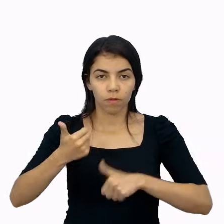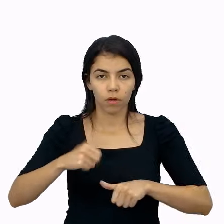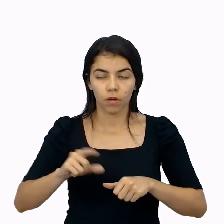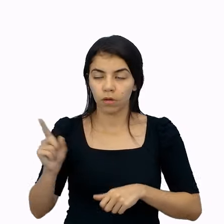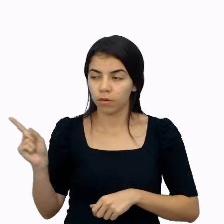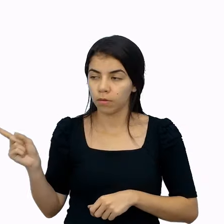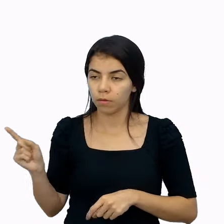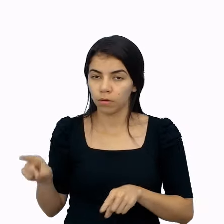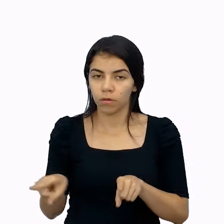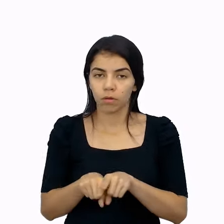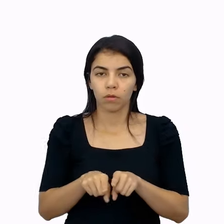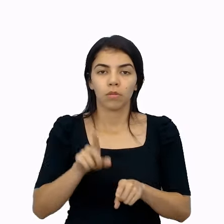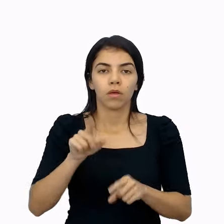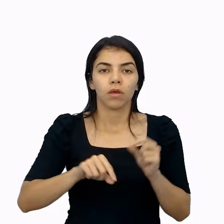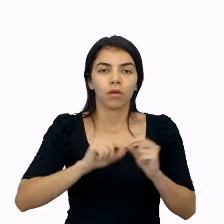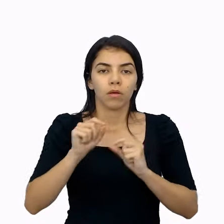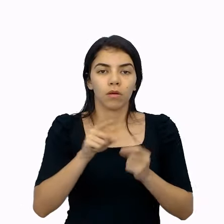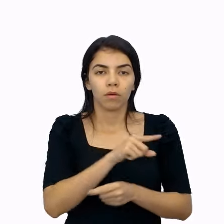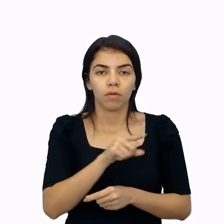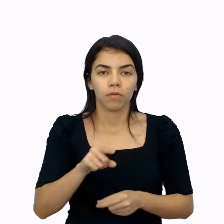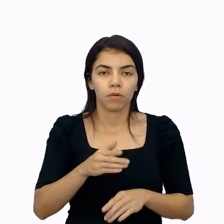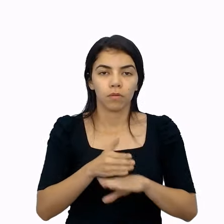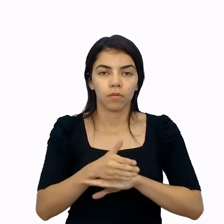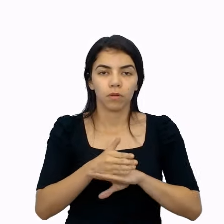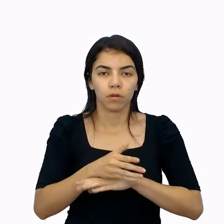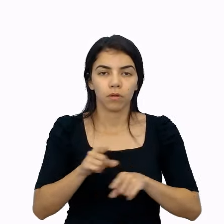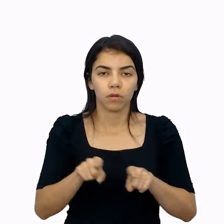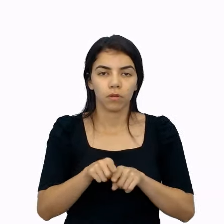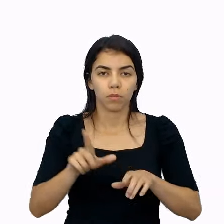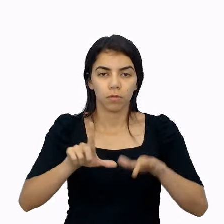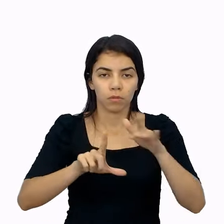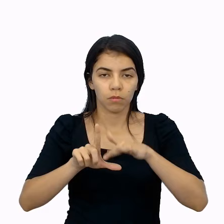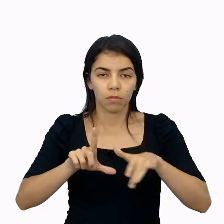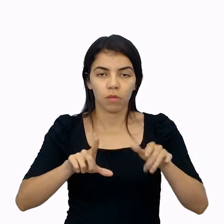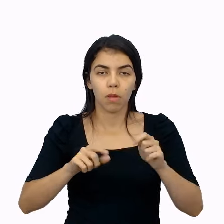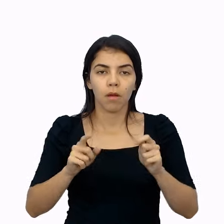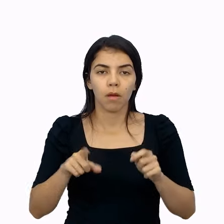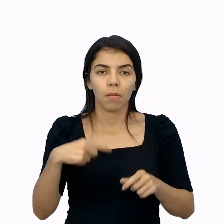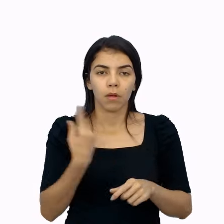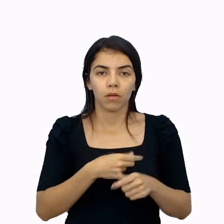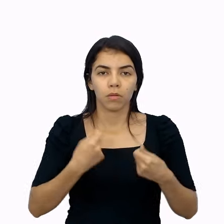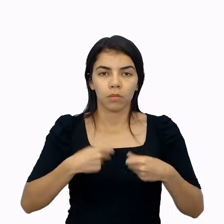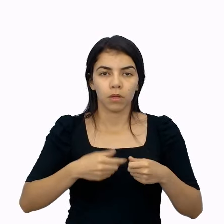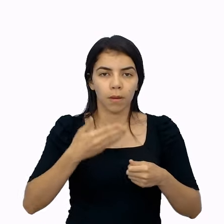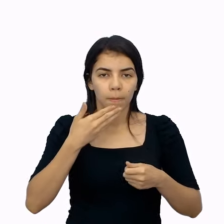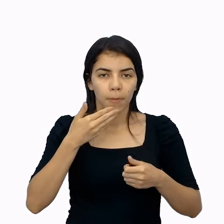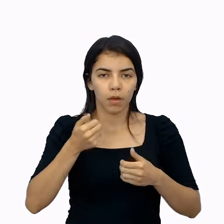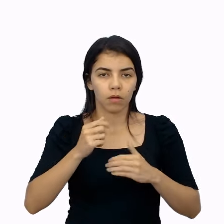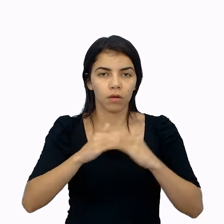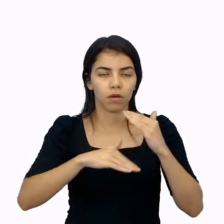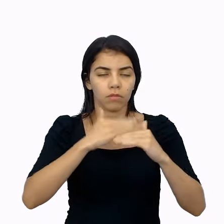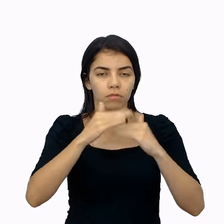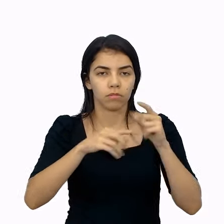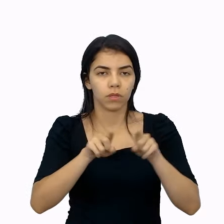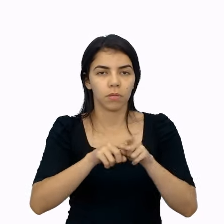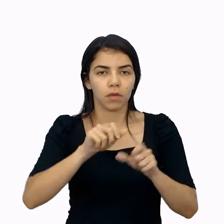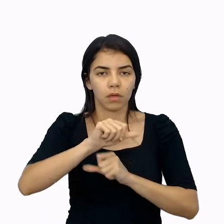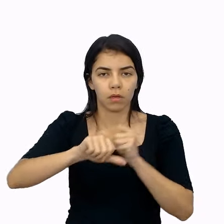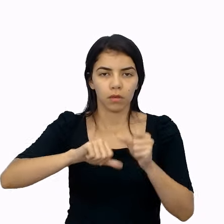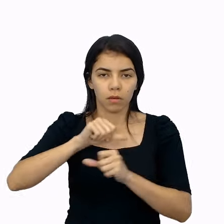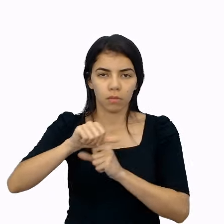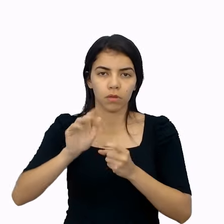muito importante que também vocês participem dessa avaliação, para que possamos melhorar cada vez mais e modificar a